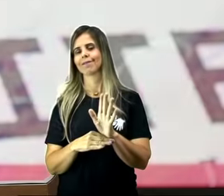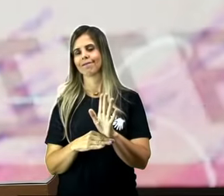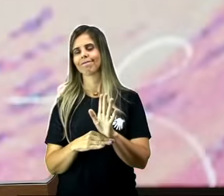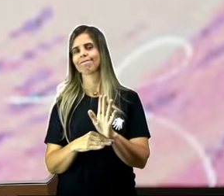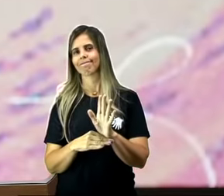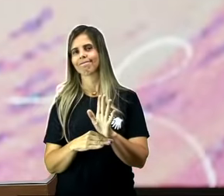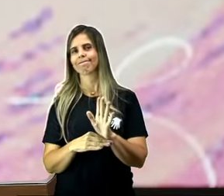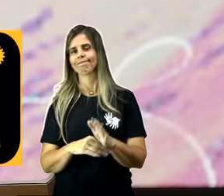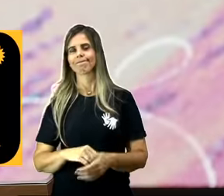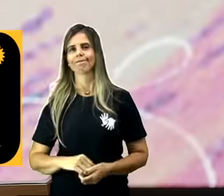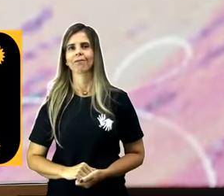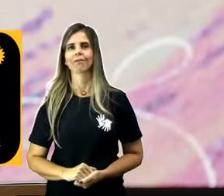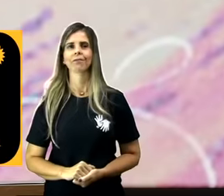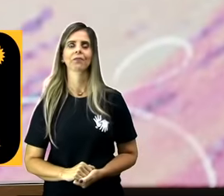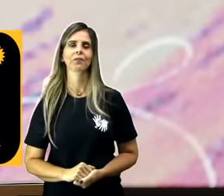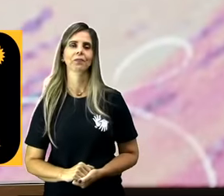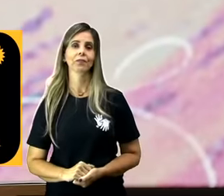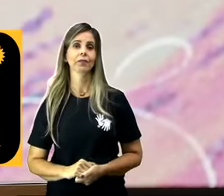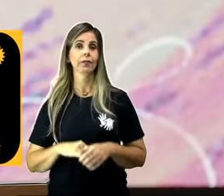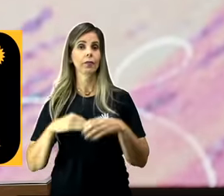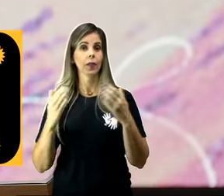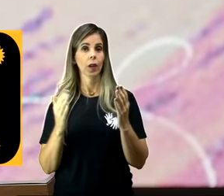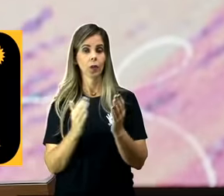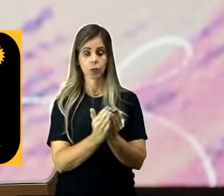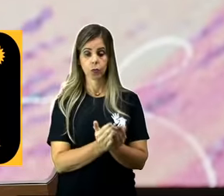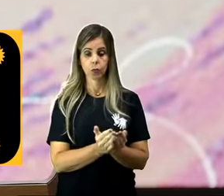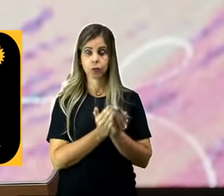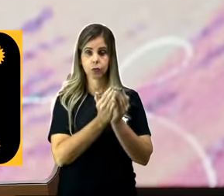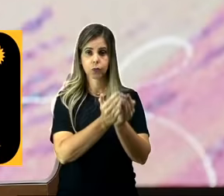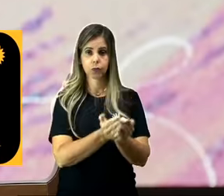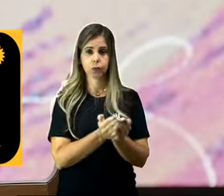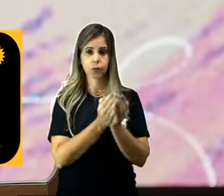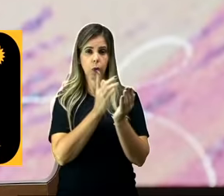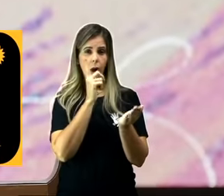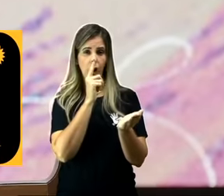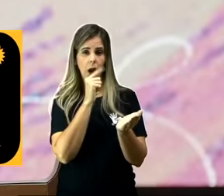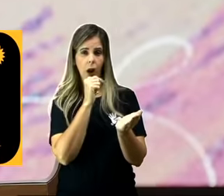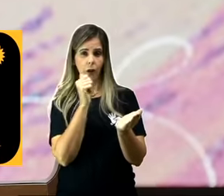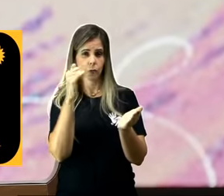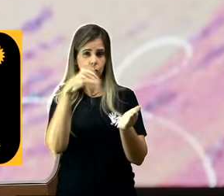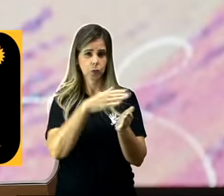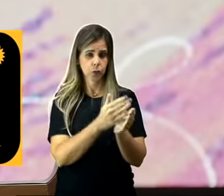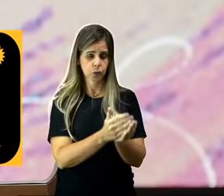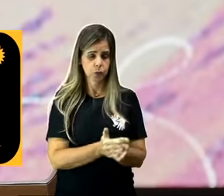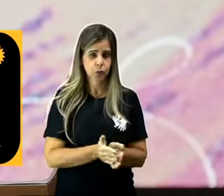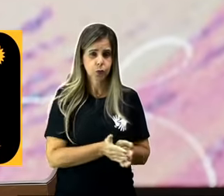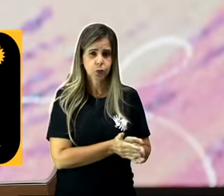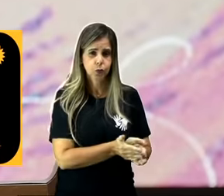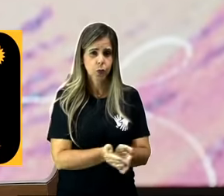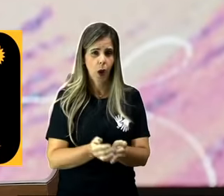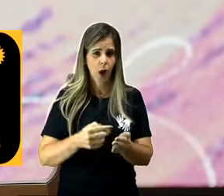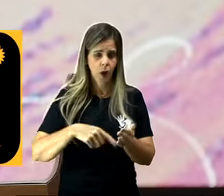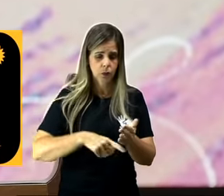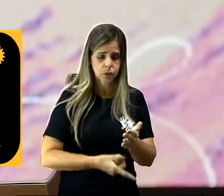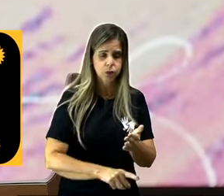De forma que esse foi se enchendo de água. E os discípulos o acordaram clamando: mestre, você não se importa que a gente